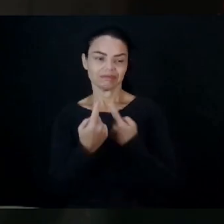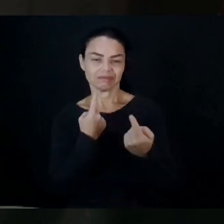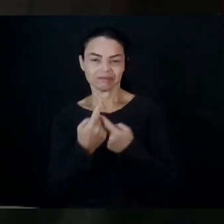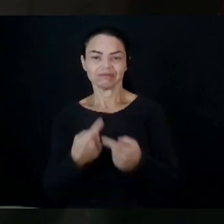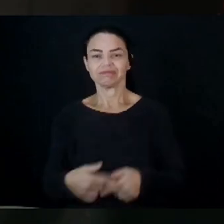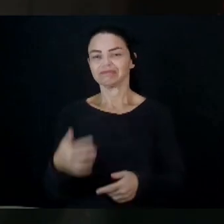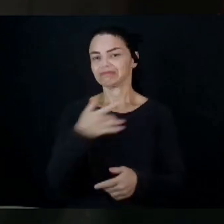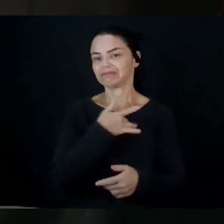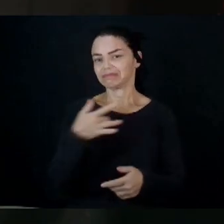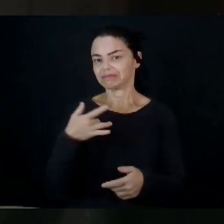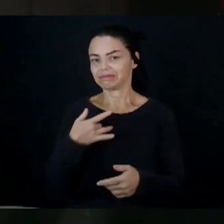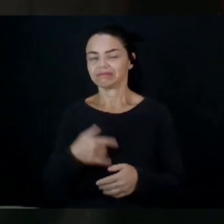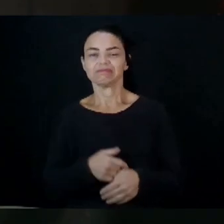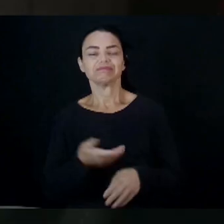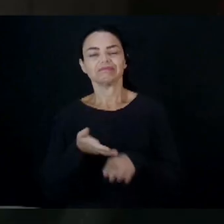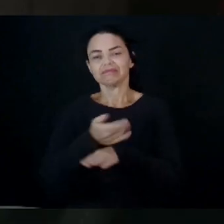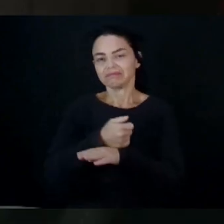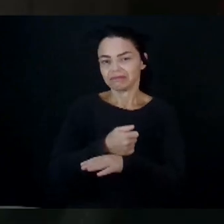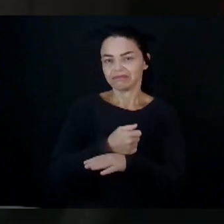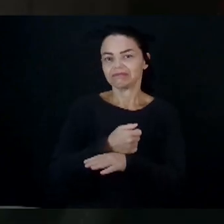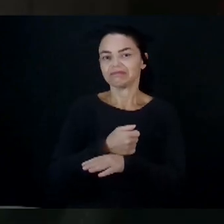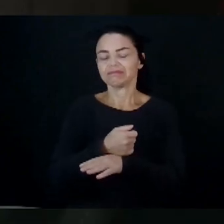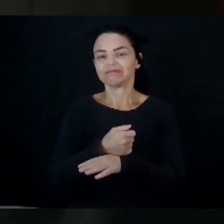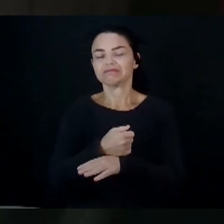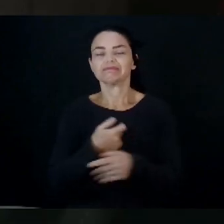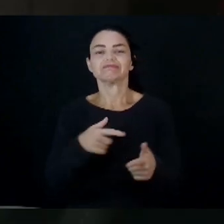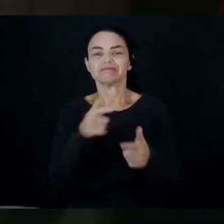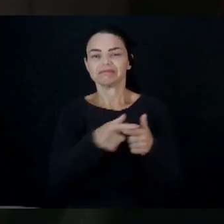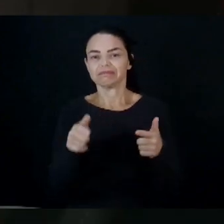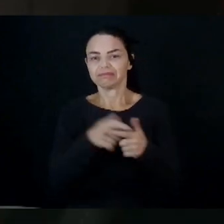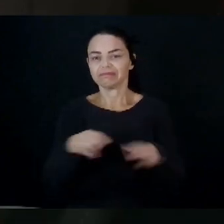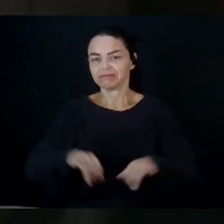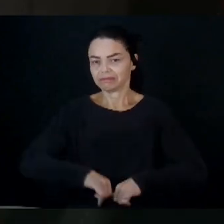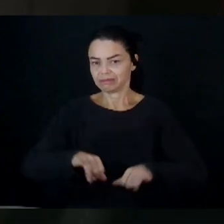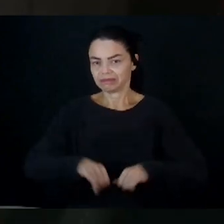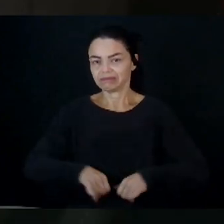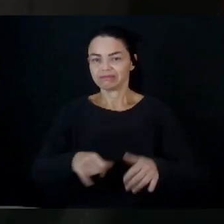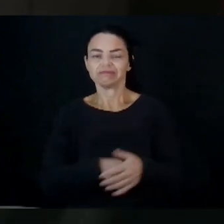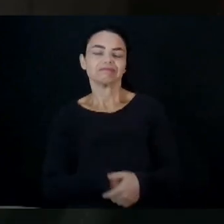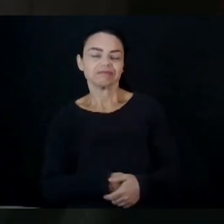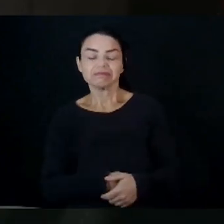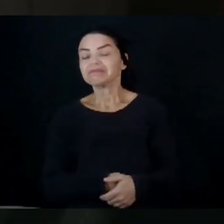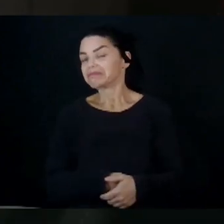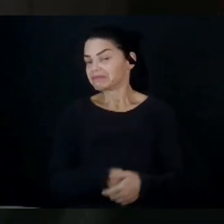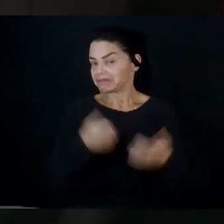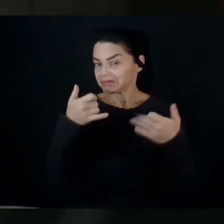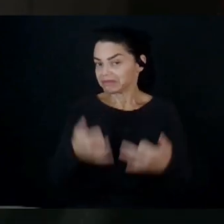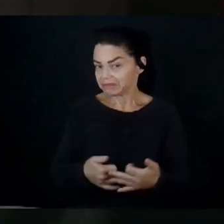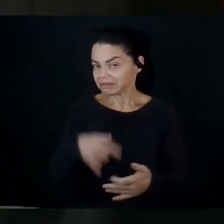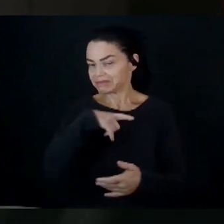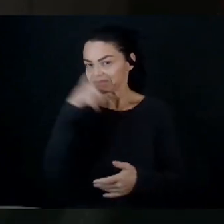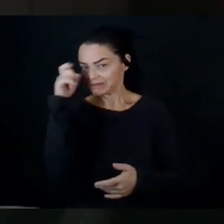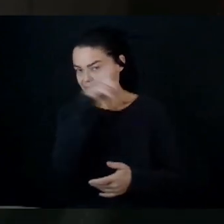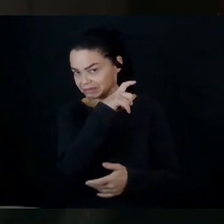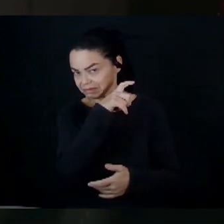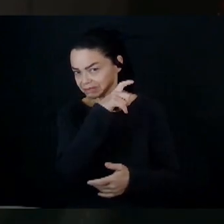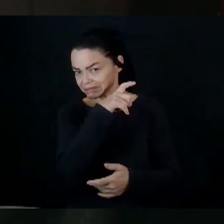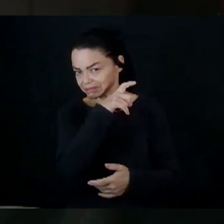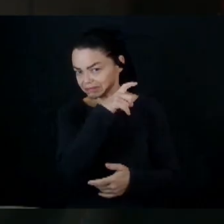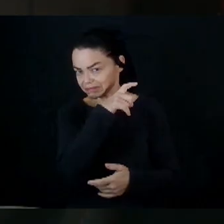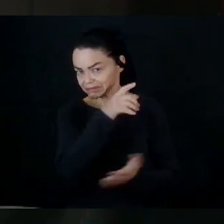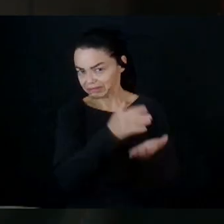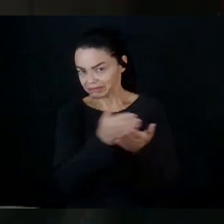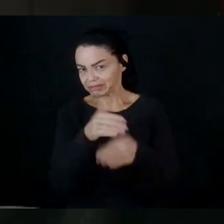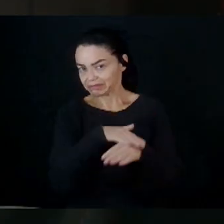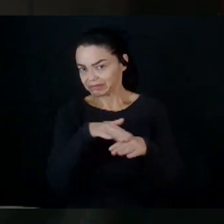saudável antes que o acúmulo vire sofrimento. Então conta pra gente, você tem dificuldade de iniciar uma